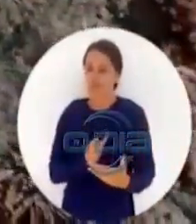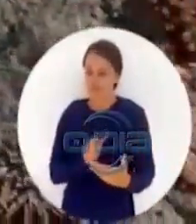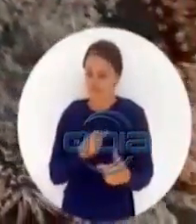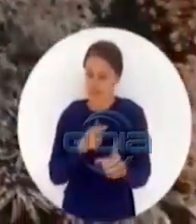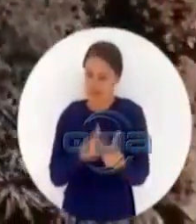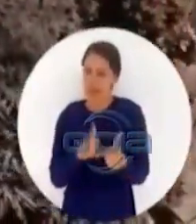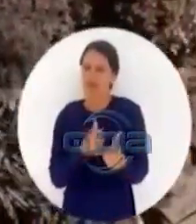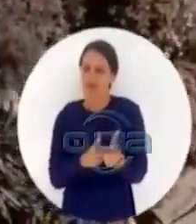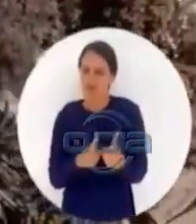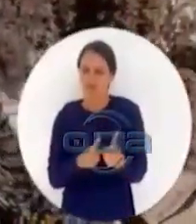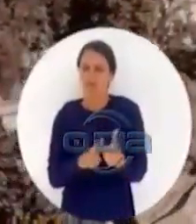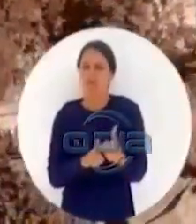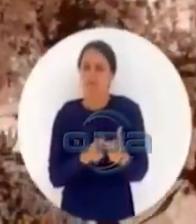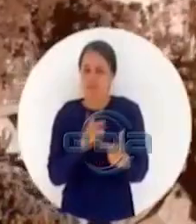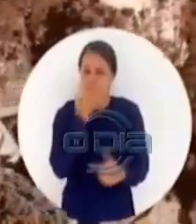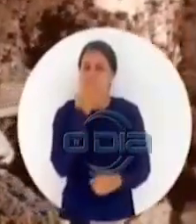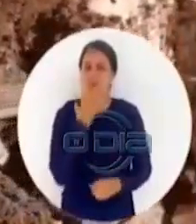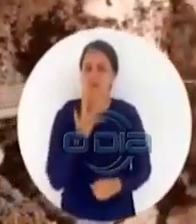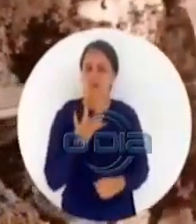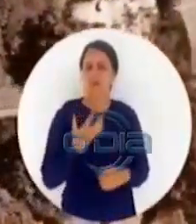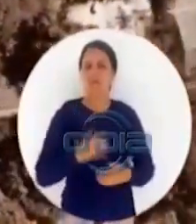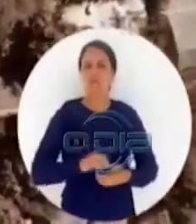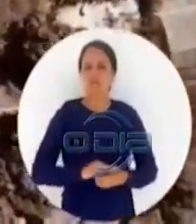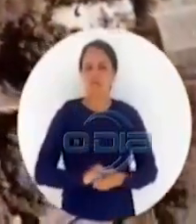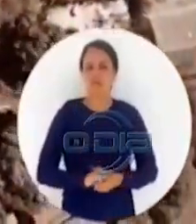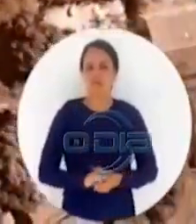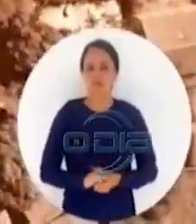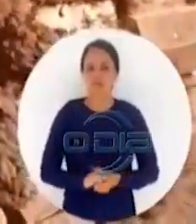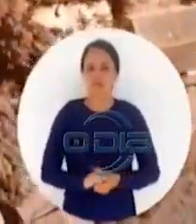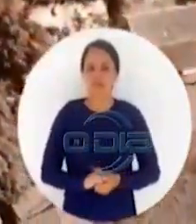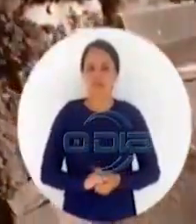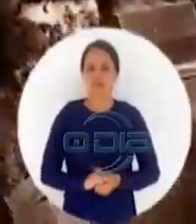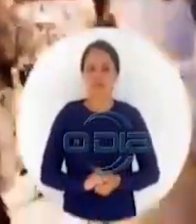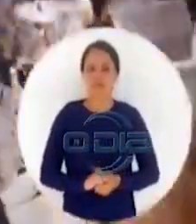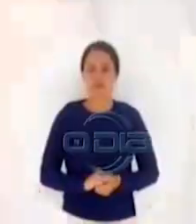nossa situação aqui com esta grota é bem precária.